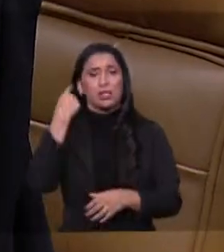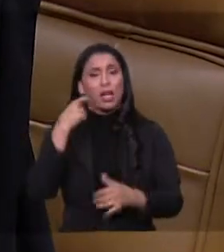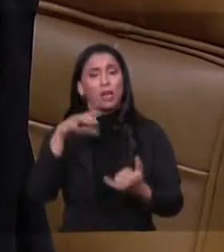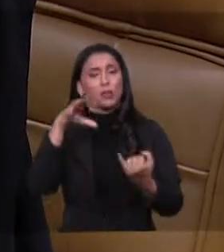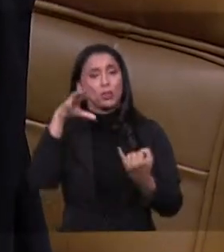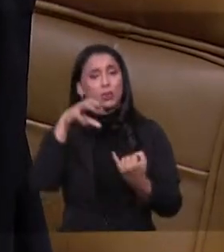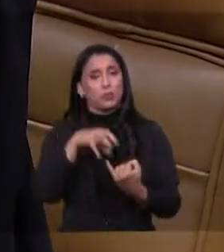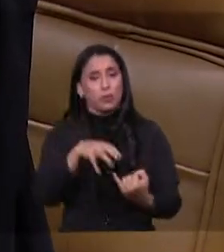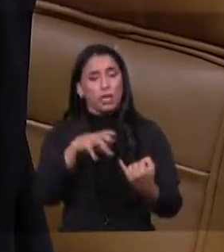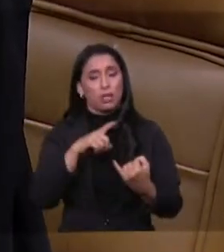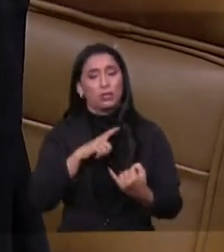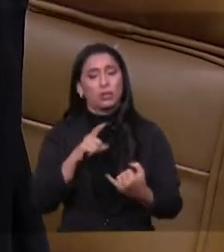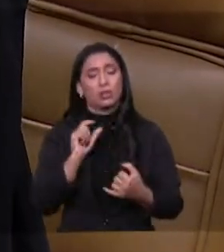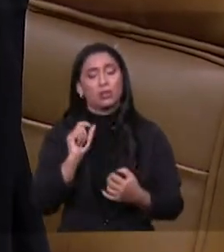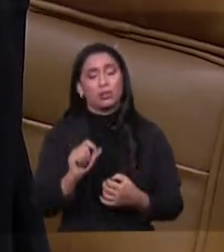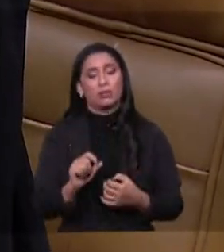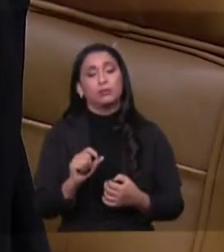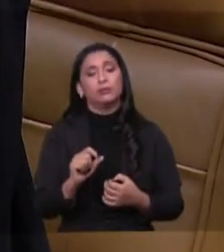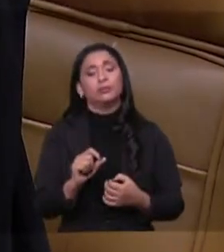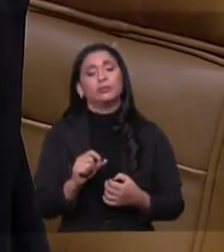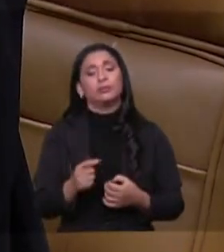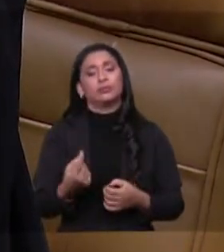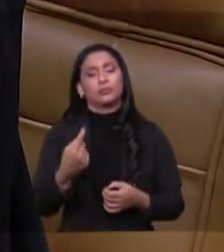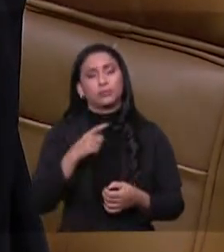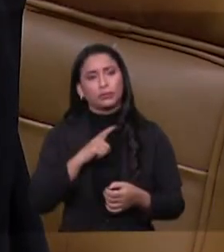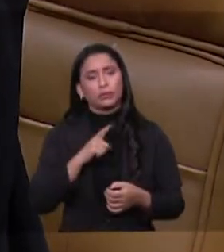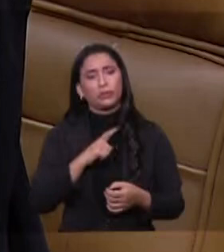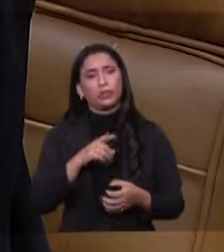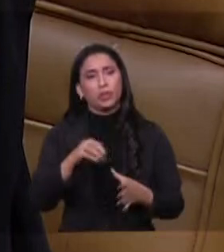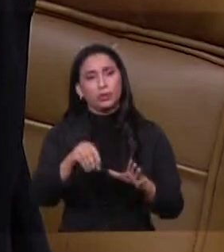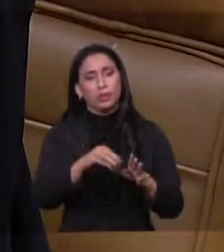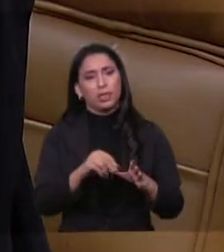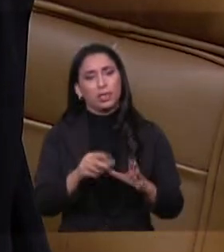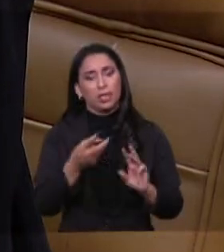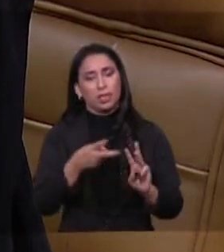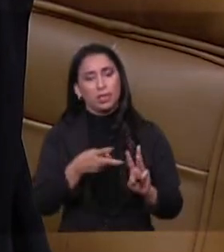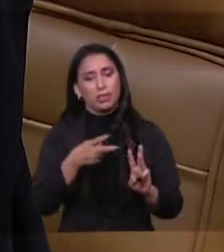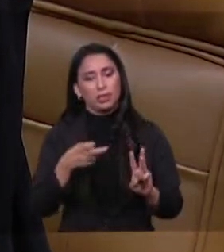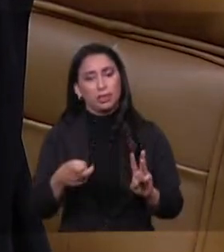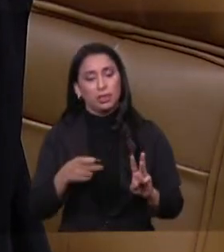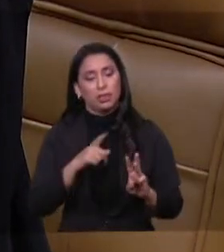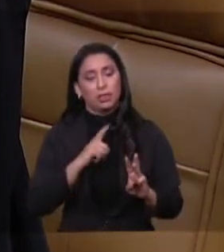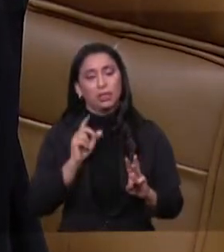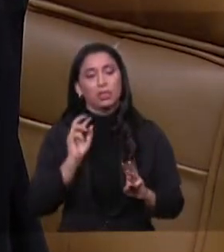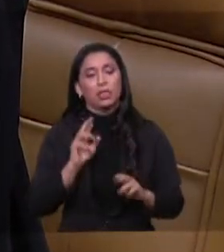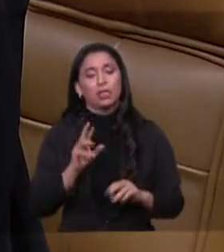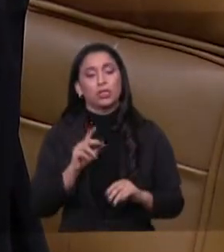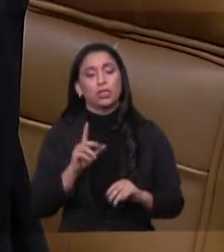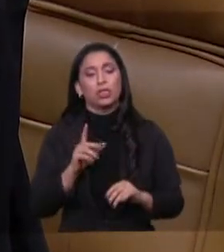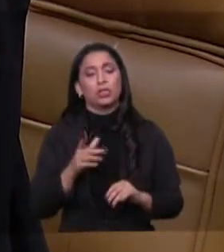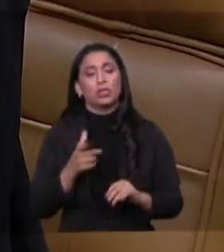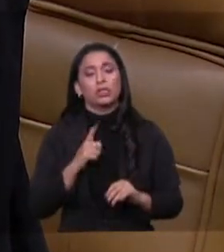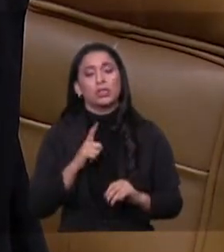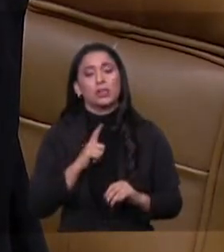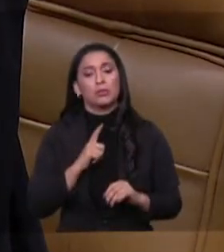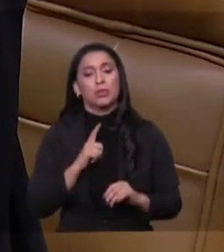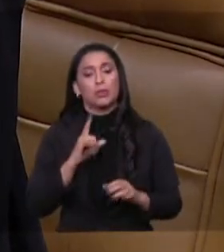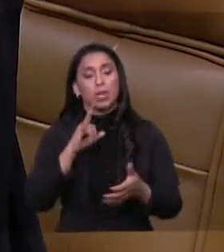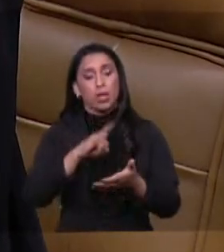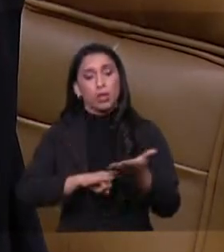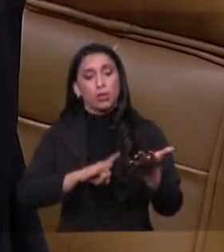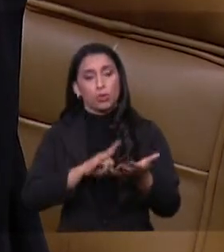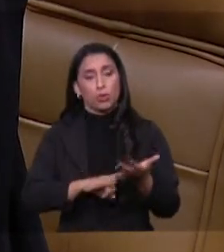Logo, diante da existência de terra indígena, ainda que não declarada, incabível o reconhecimento de